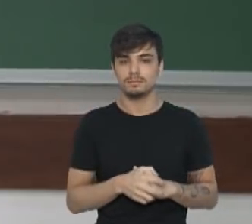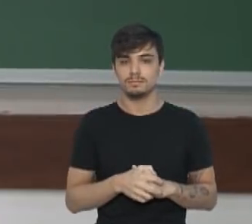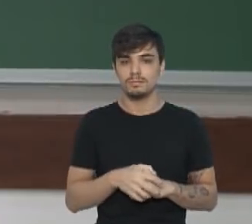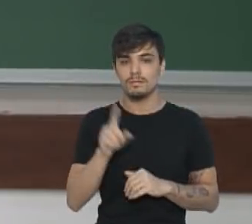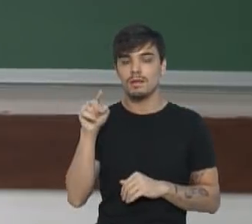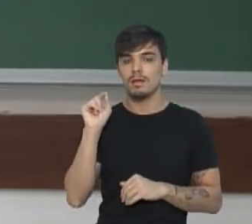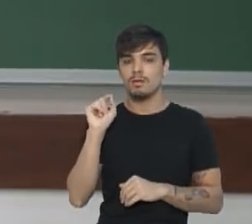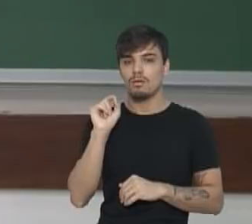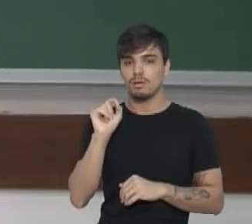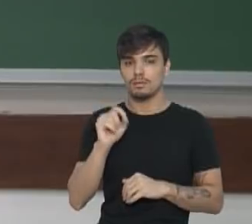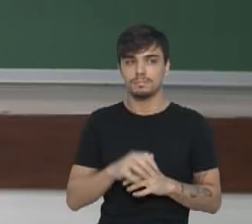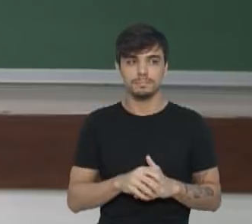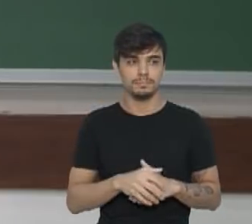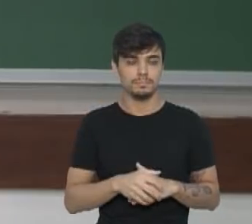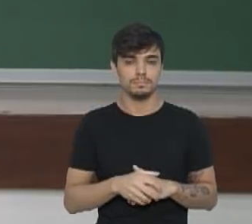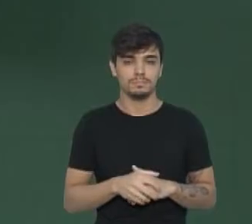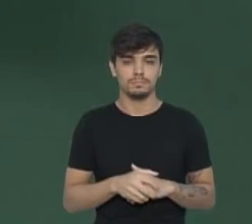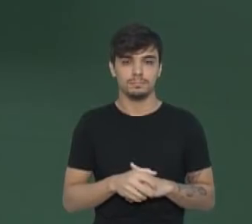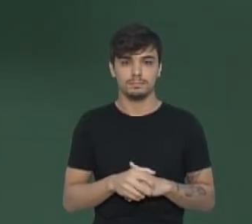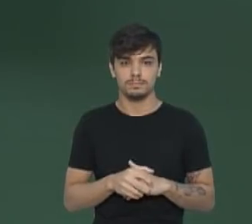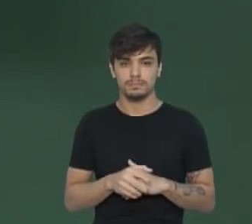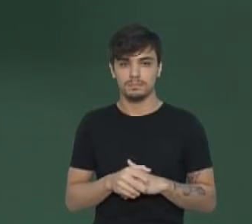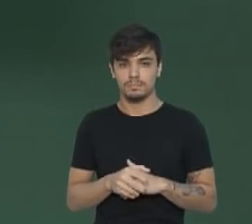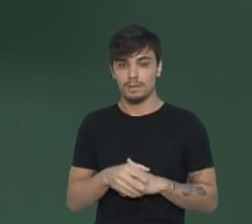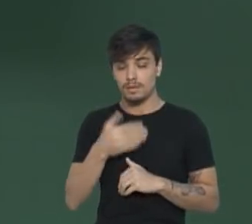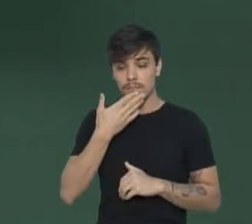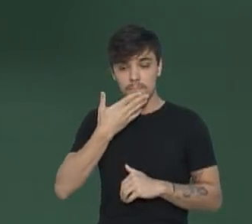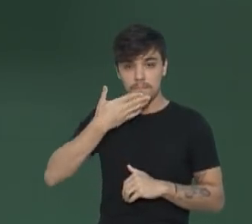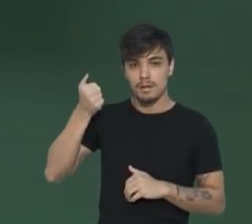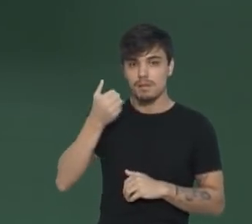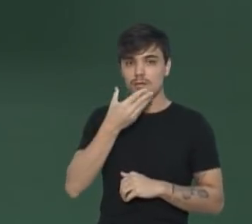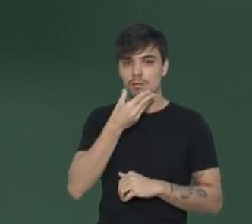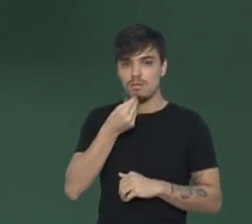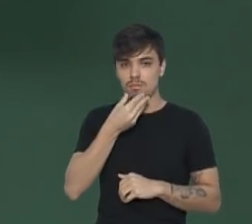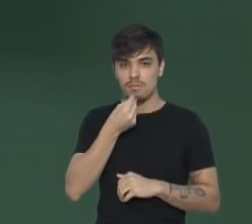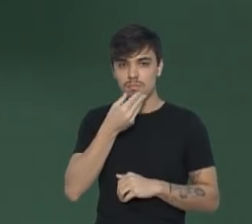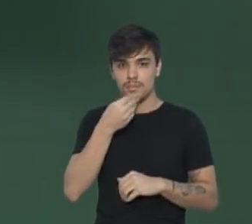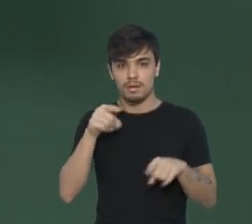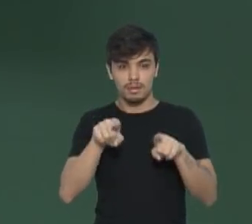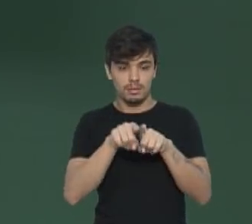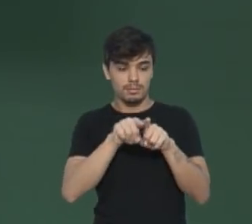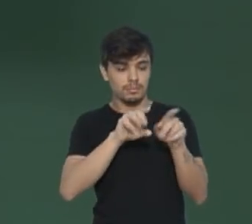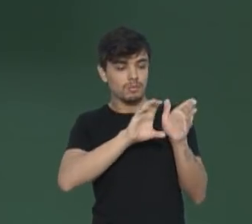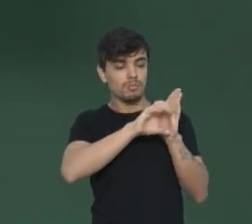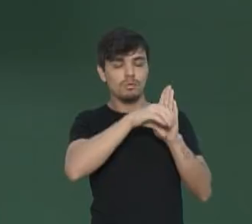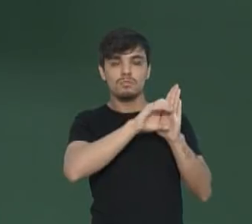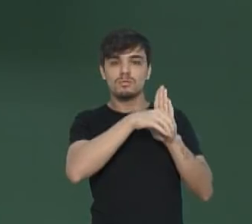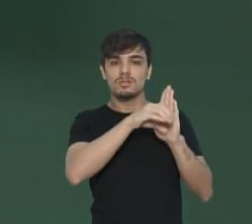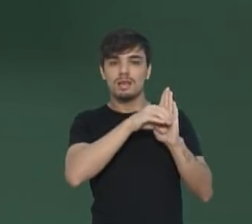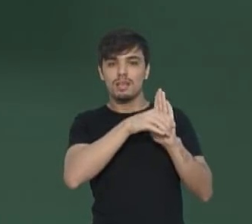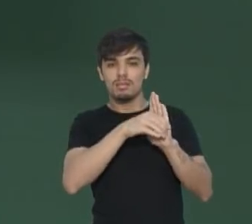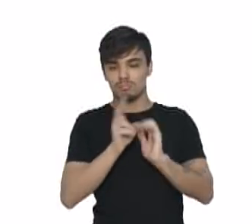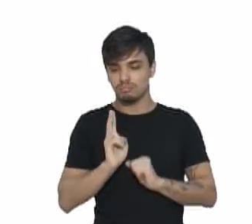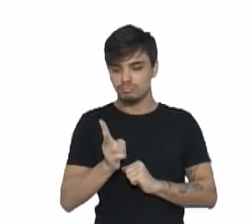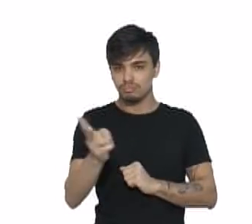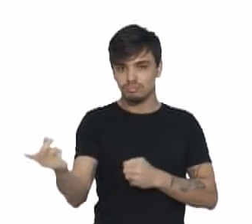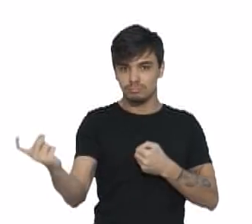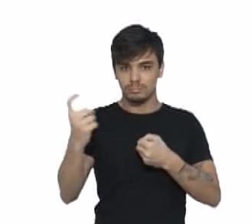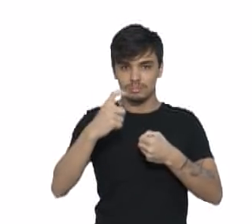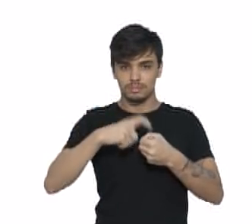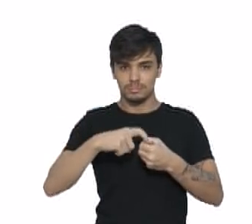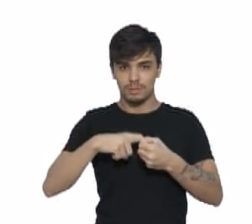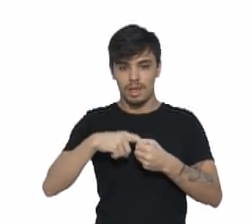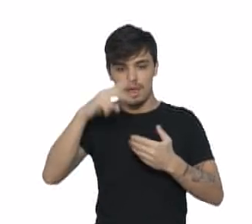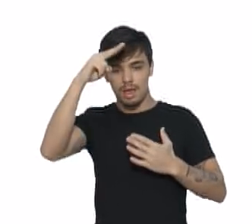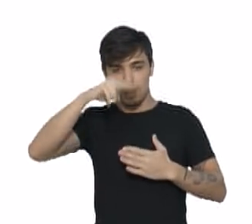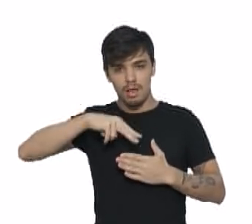justamente os conceitos de além do homem e o conceito de eterno retorno. Tá? Esses são os 2 conceitos que a gente vai analisar na